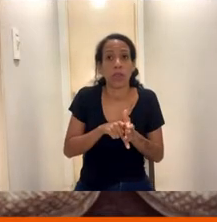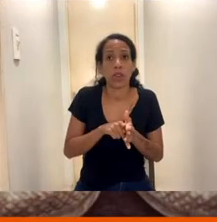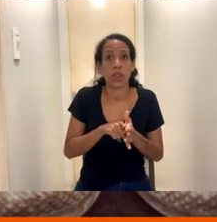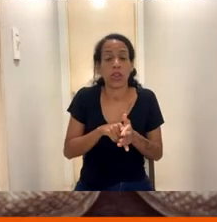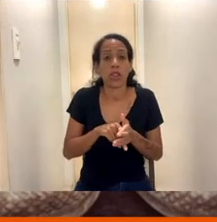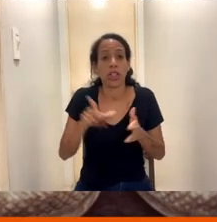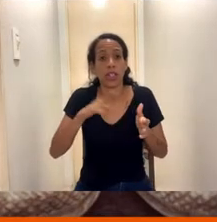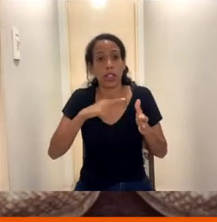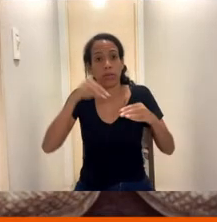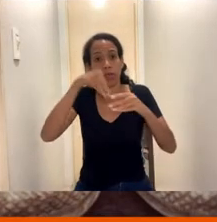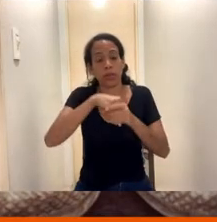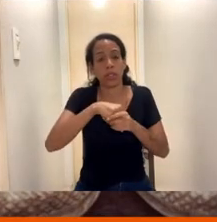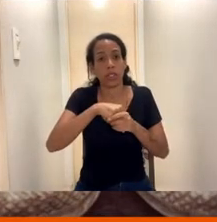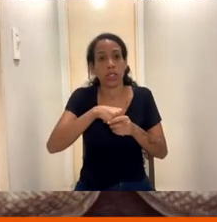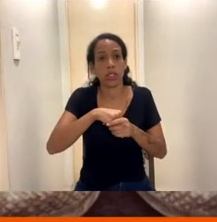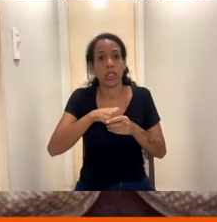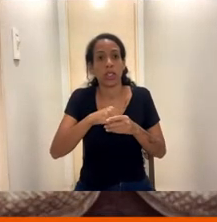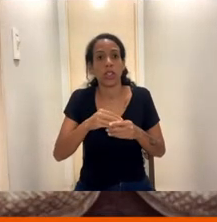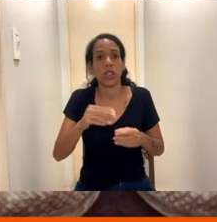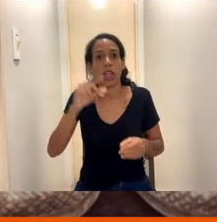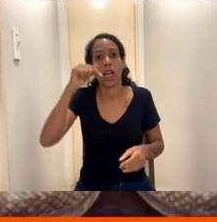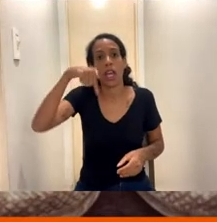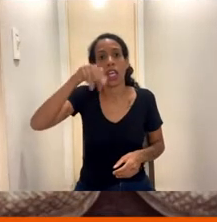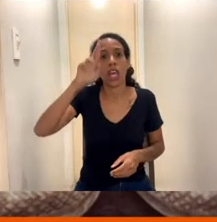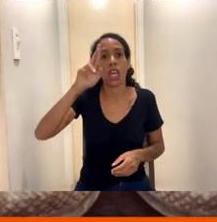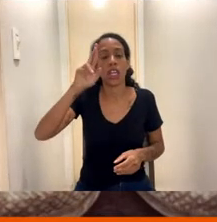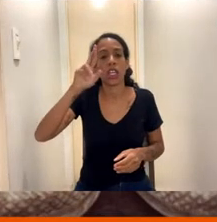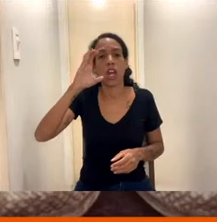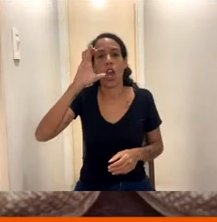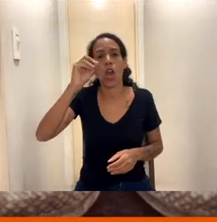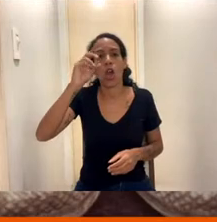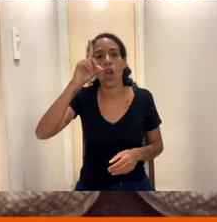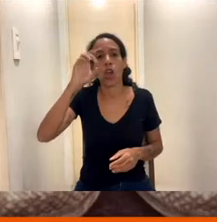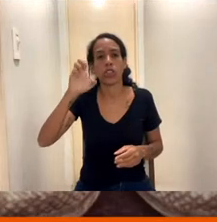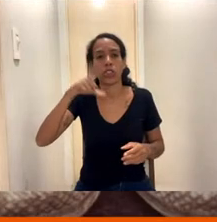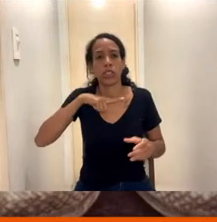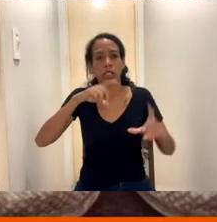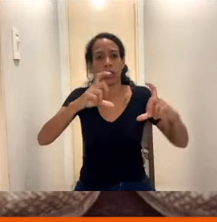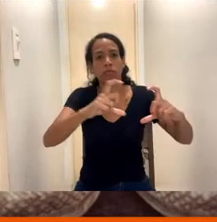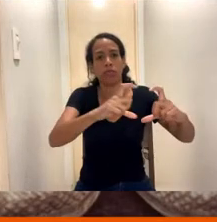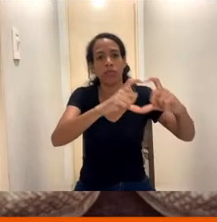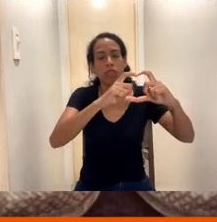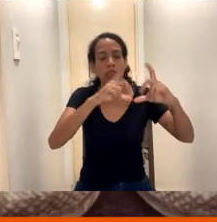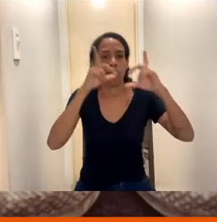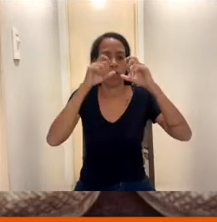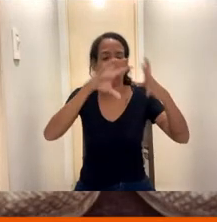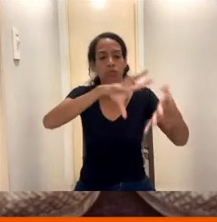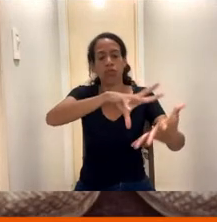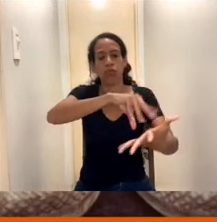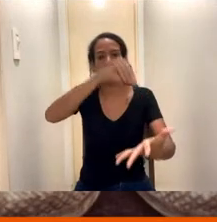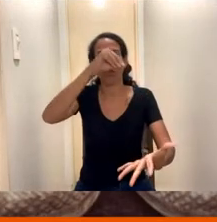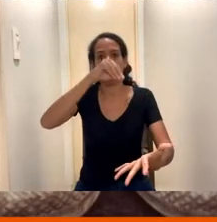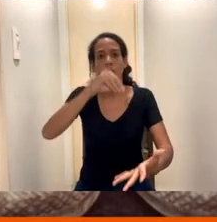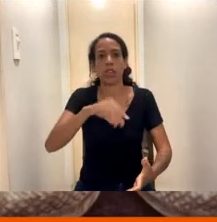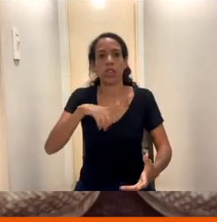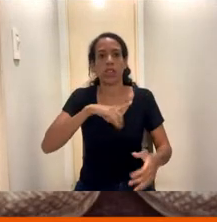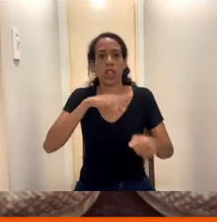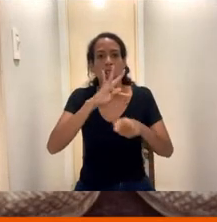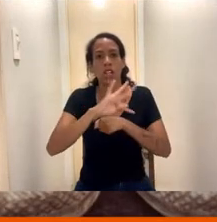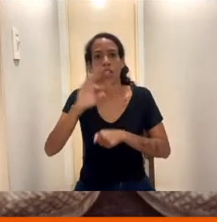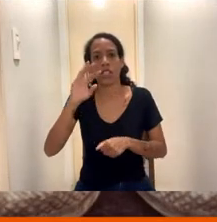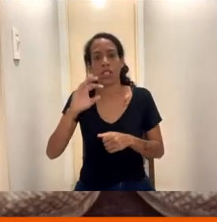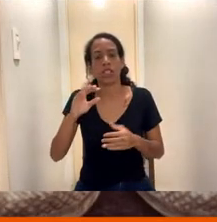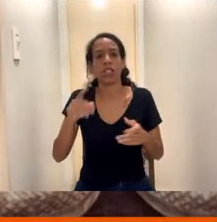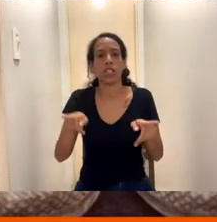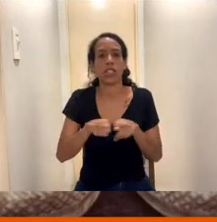conteúdo. O QR Code com acesso ao documento está aparecendo na tela aí para vocês, e a equipe técnica do CFP também